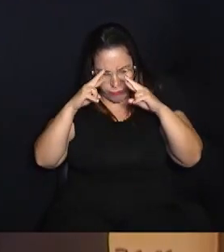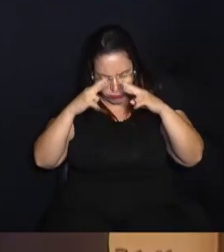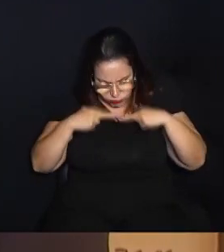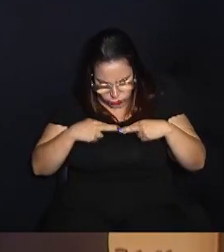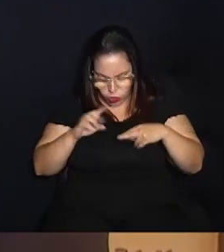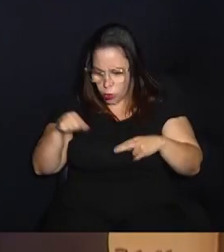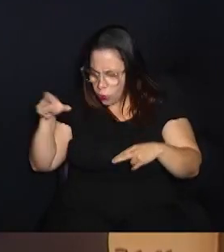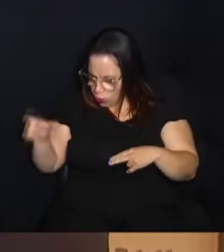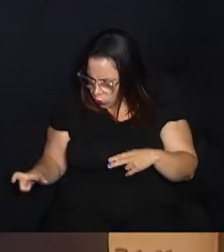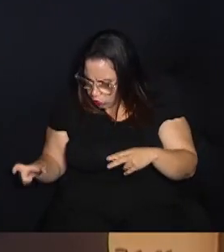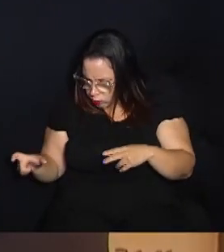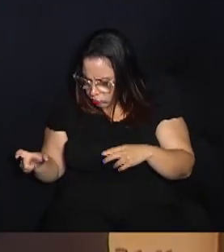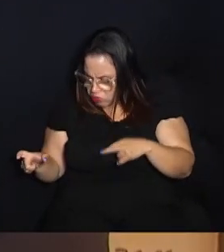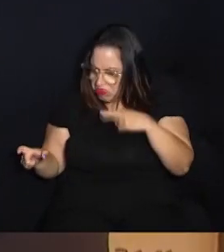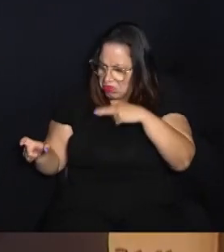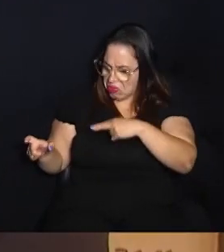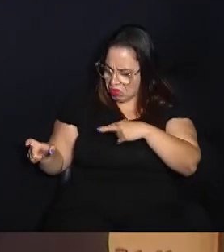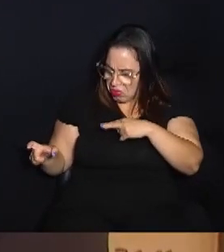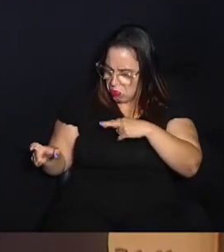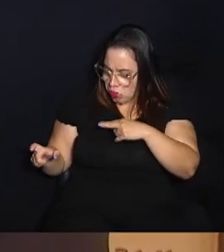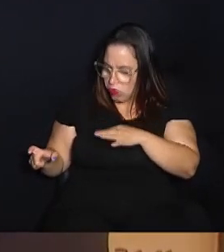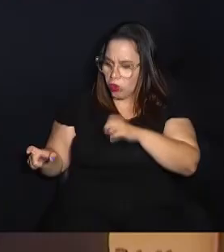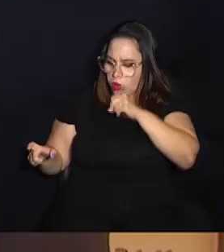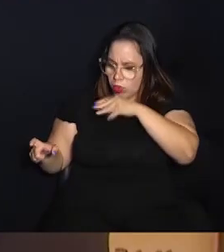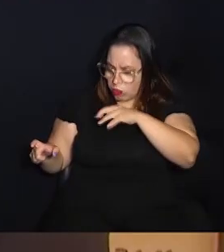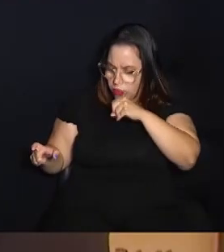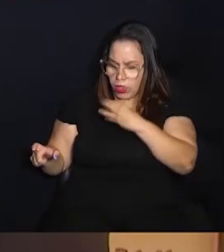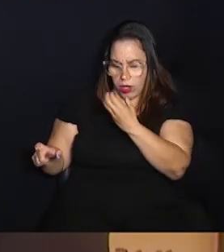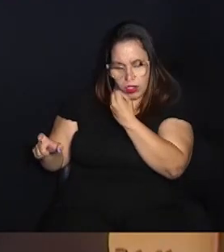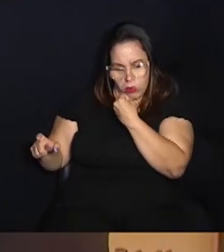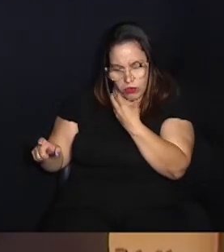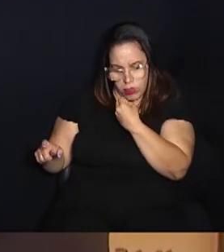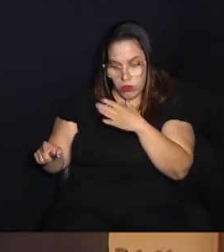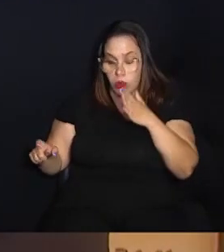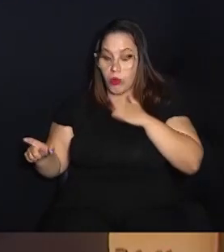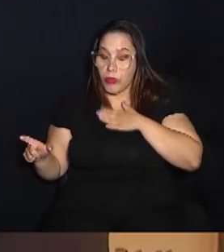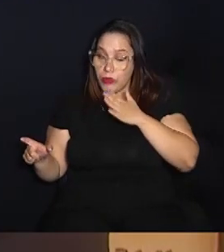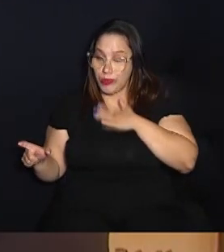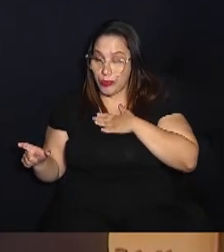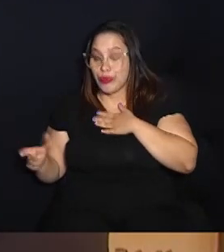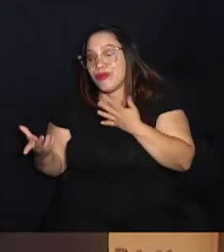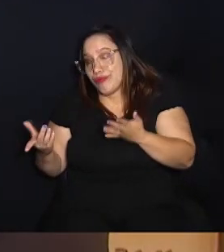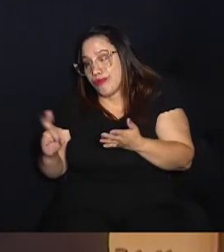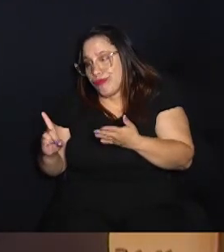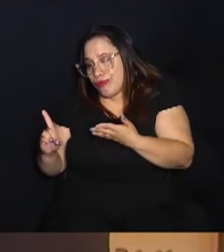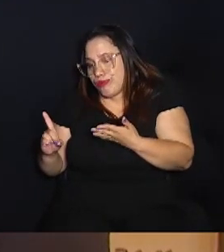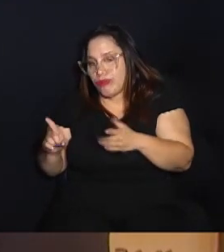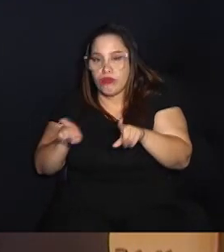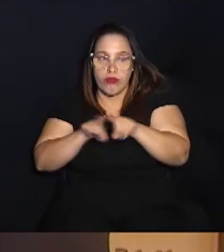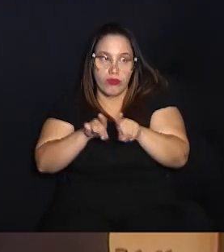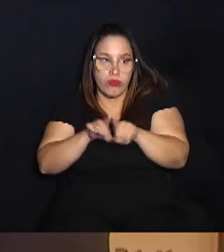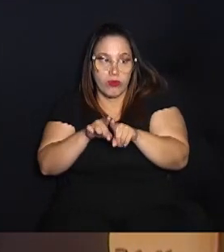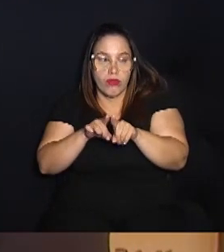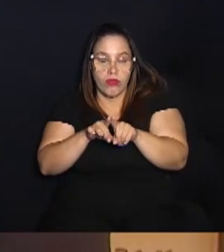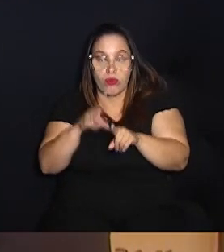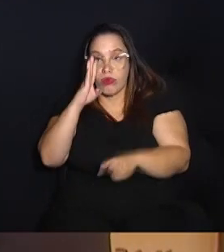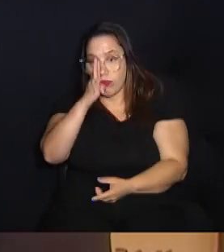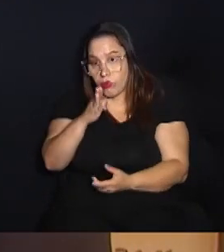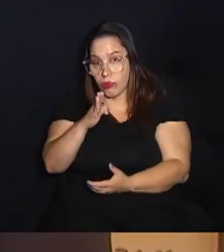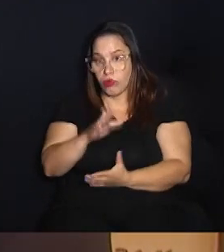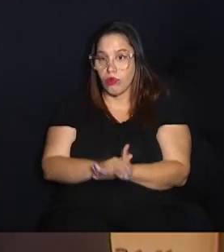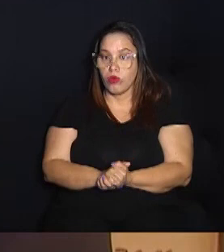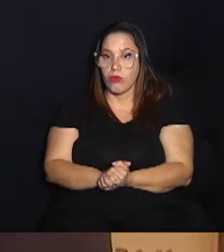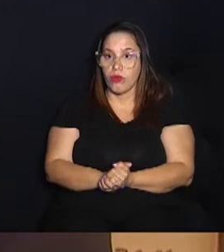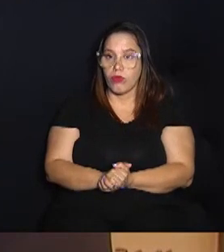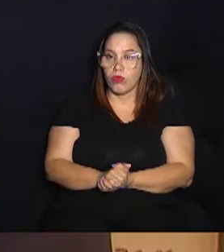outro um sujeito com potências para ensinar e aprender, assim como eu. E há também um princípio